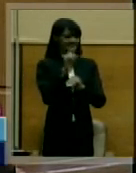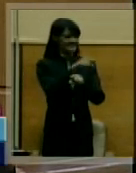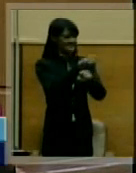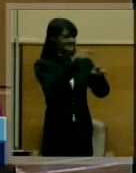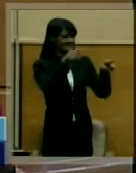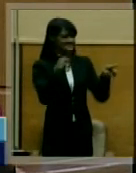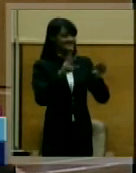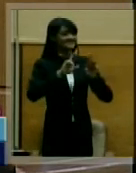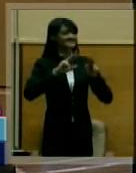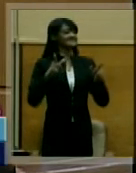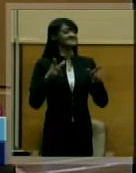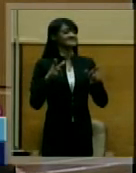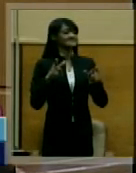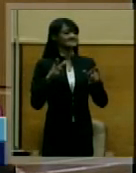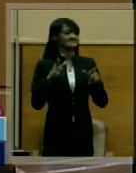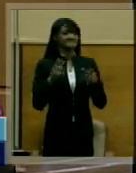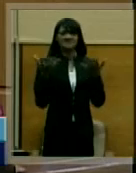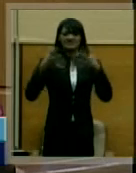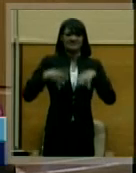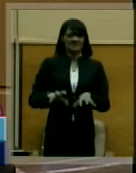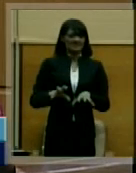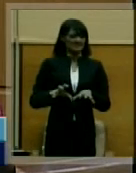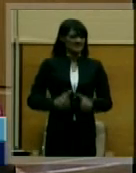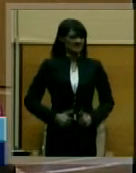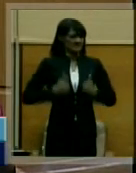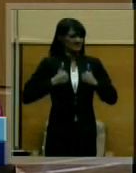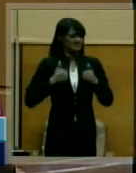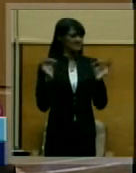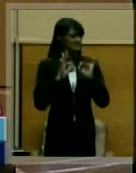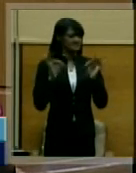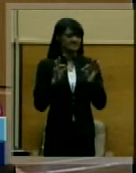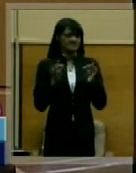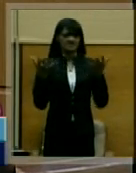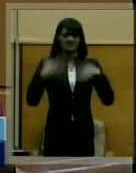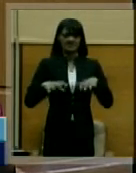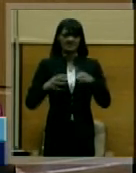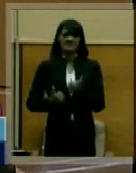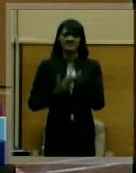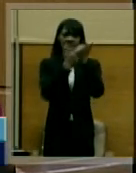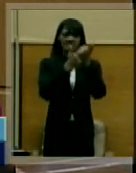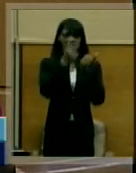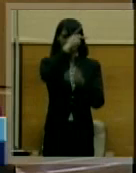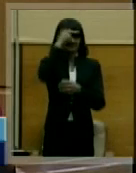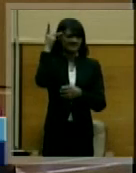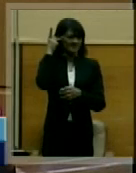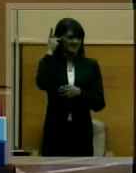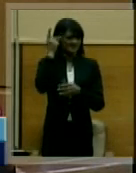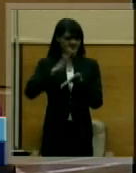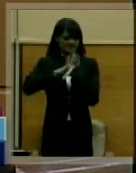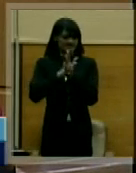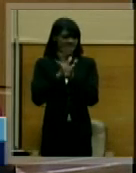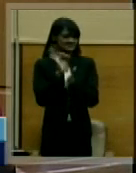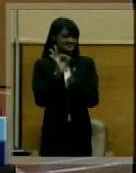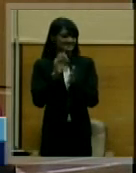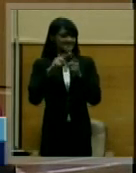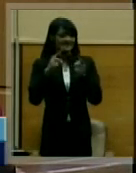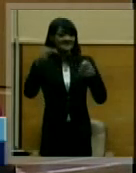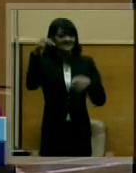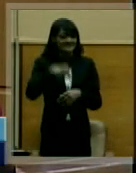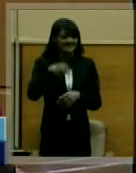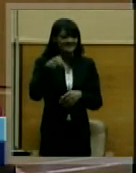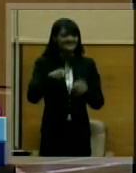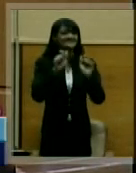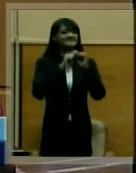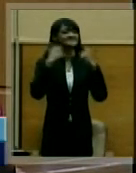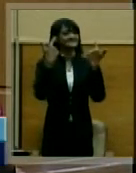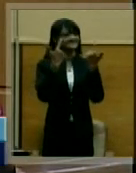não nos inspiram. Não queremos os seus exemplos, não defendemos os seus valores. Ao contrário, a homenagem dessa casa